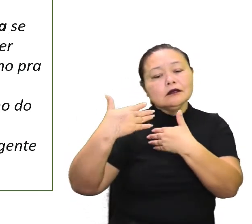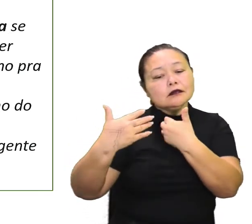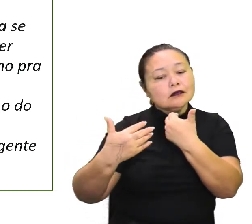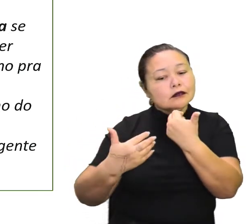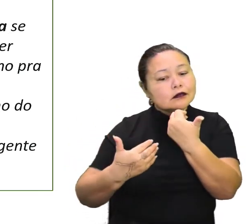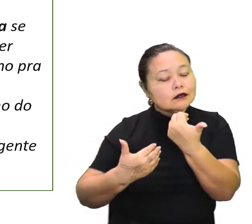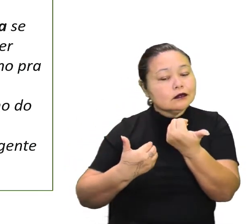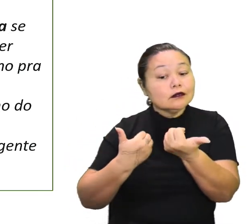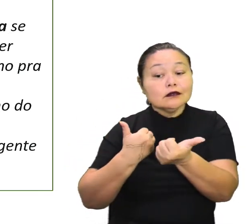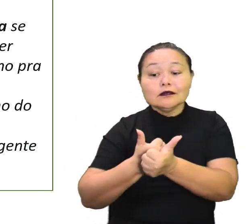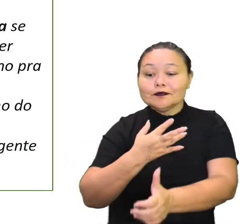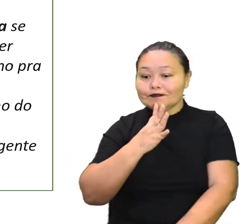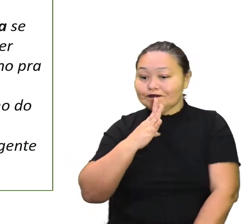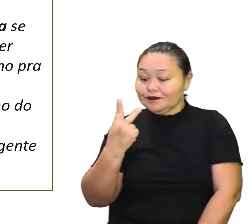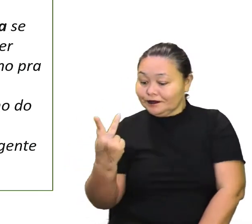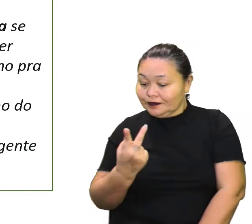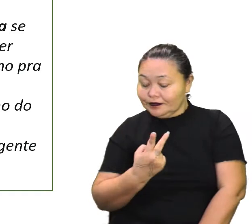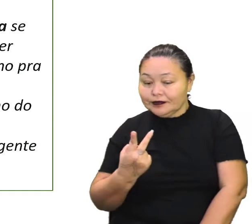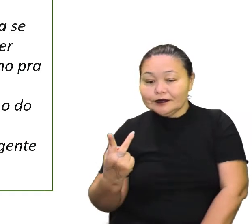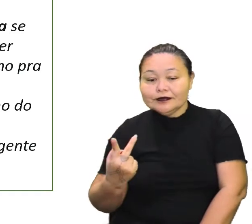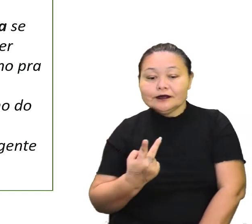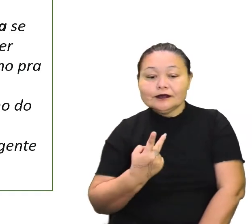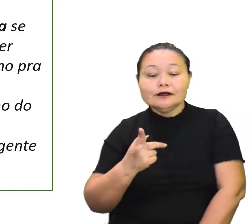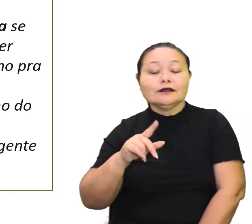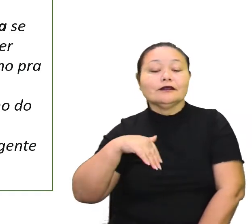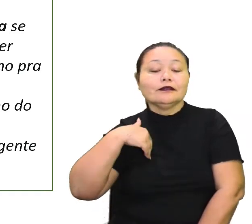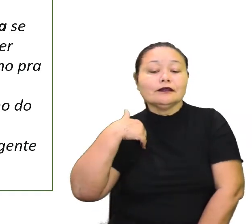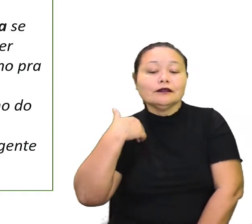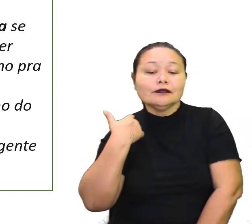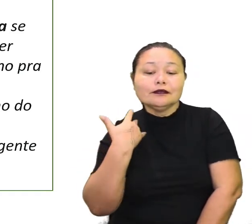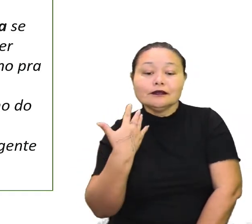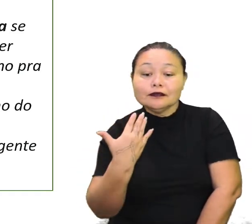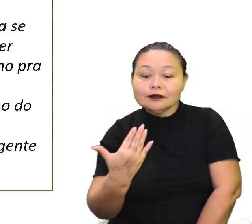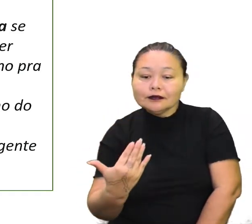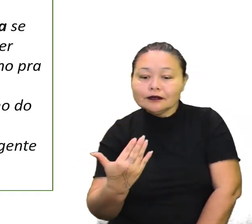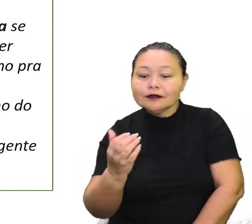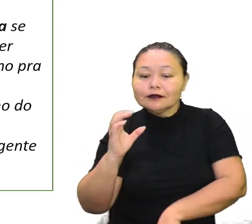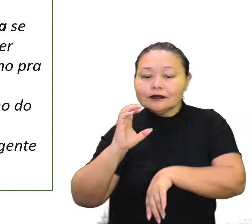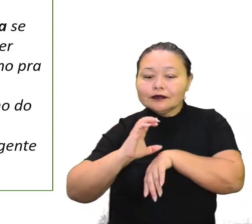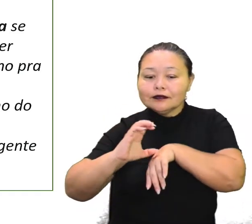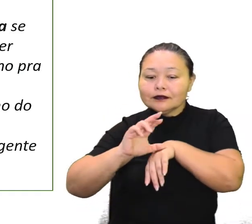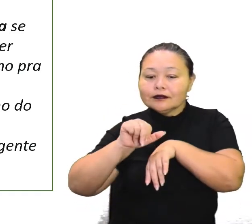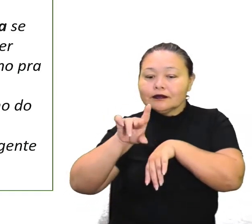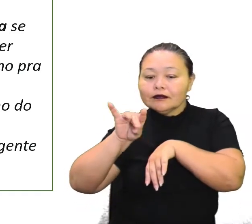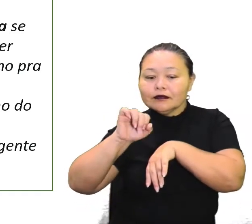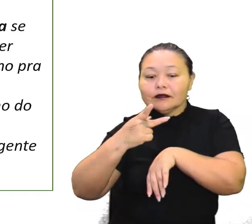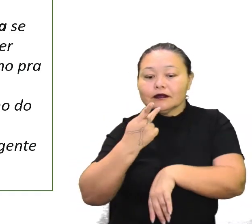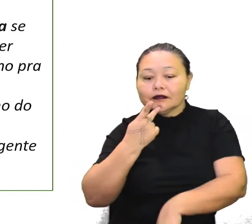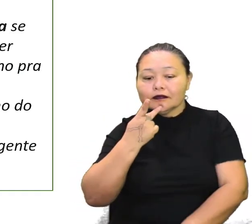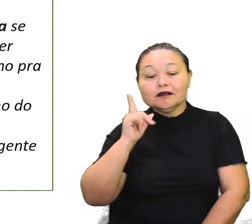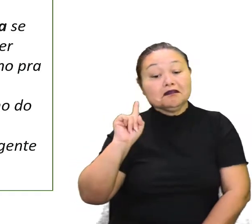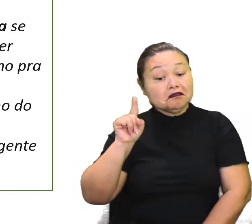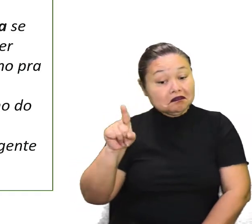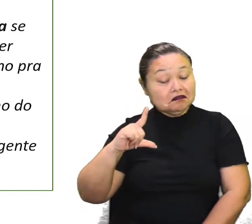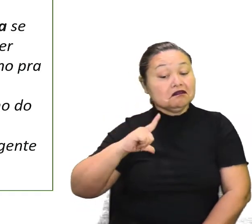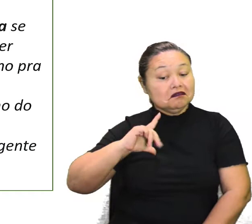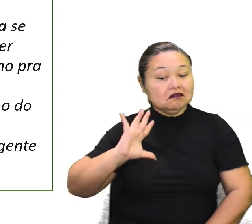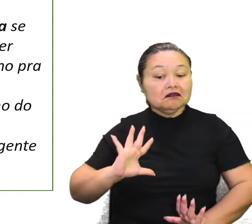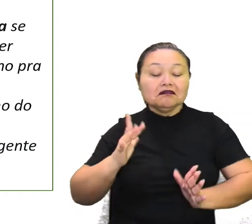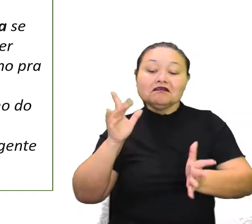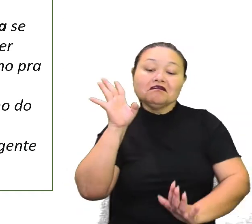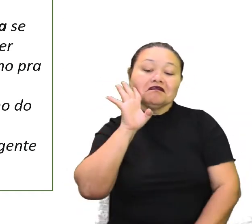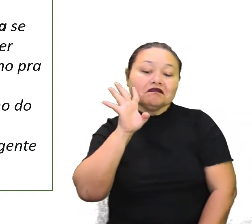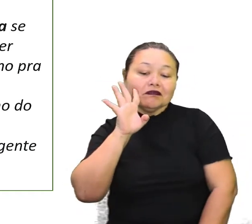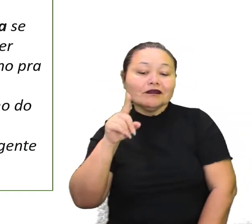muito mesmo para tentar se conhecer. Foi um carinha do cursinho do Eduardo que disse: tem